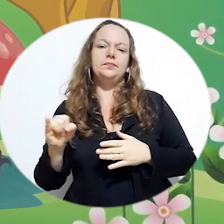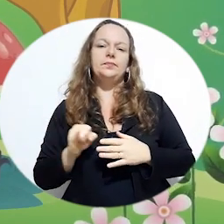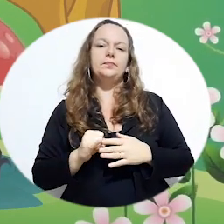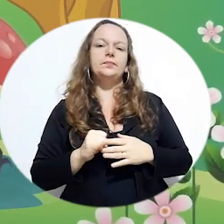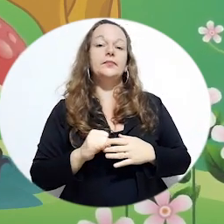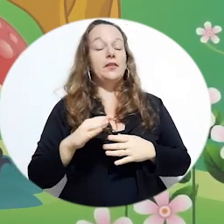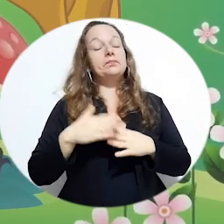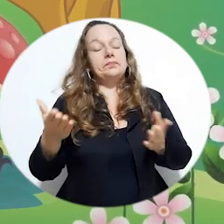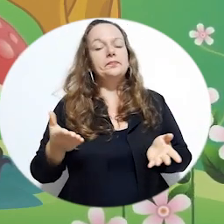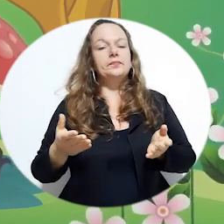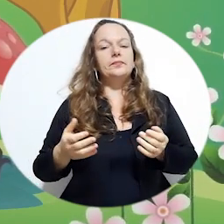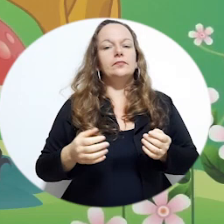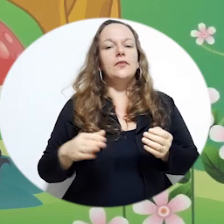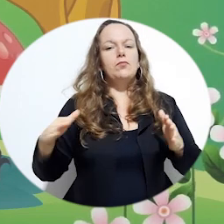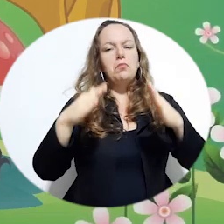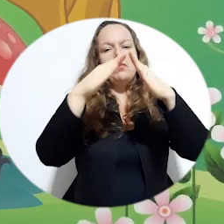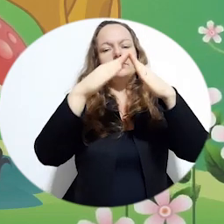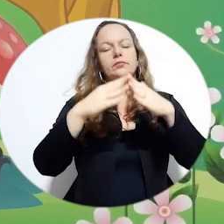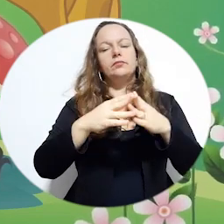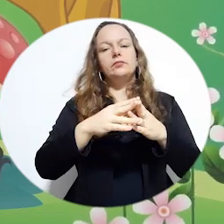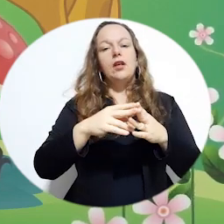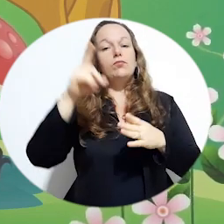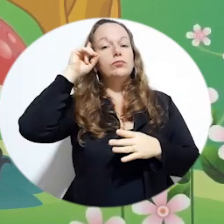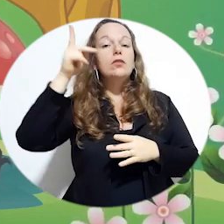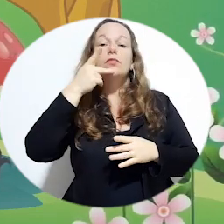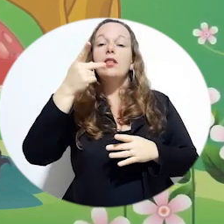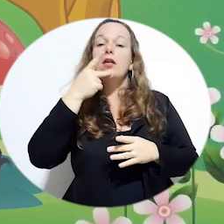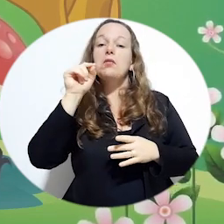Então, lá no monte, Deus falou assim para